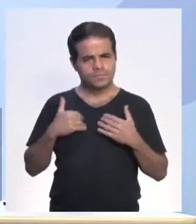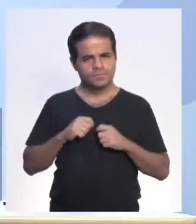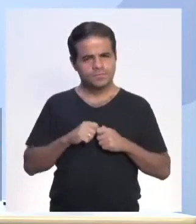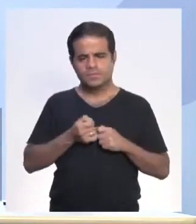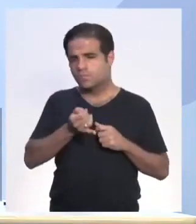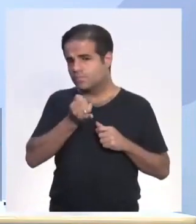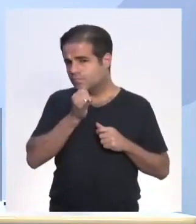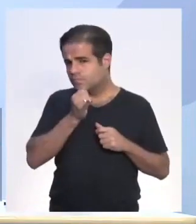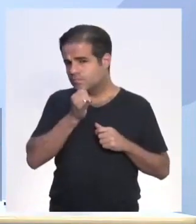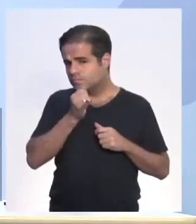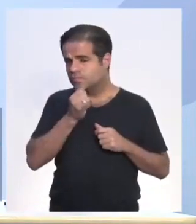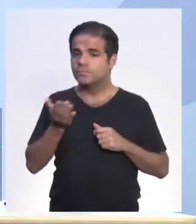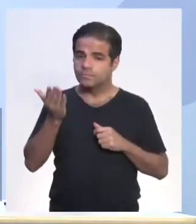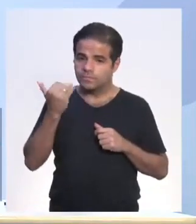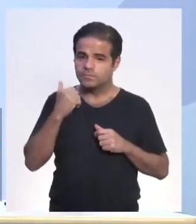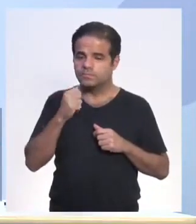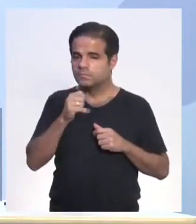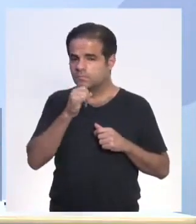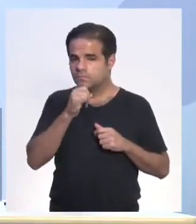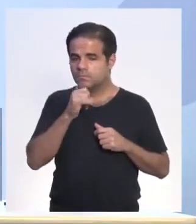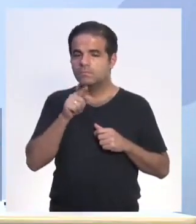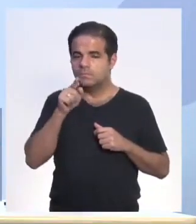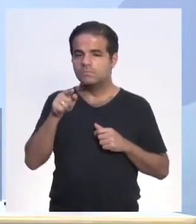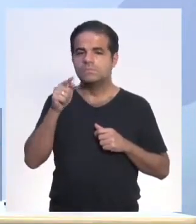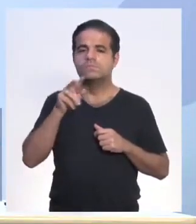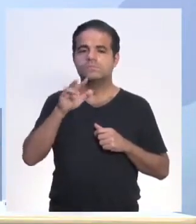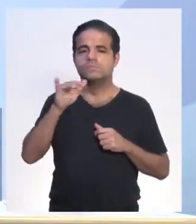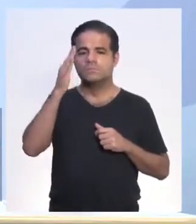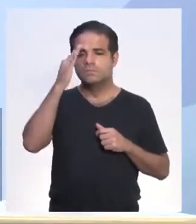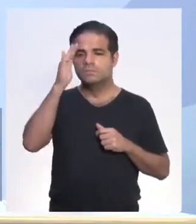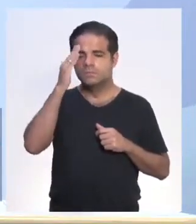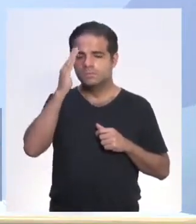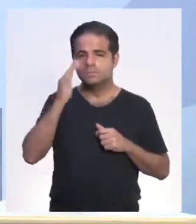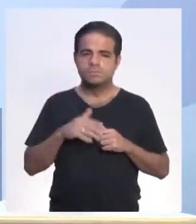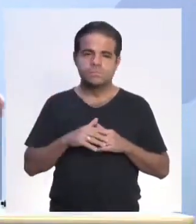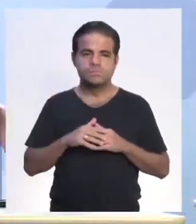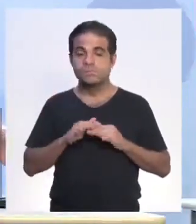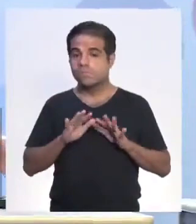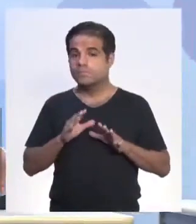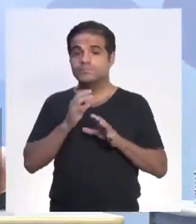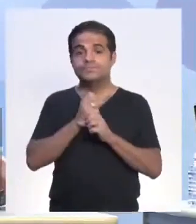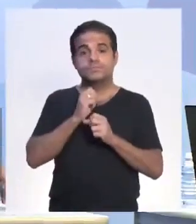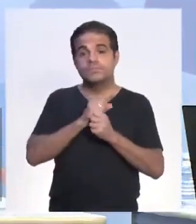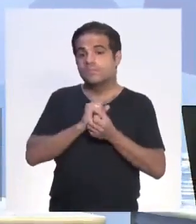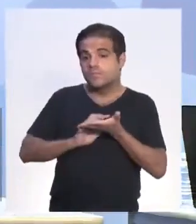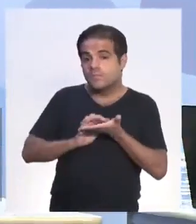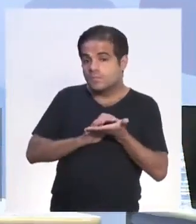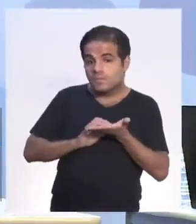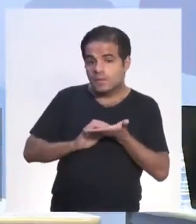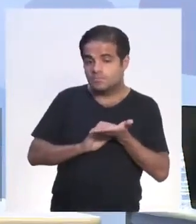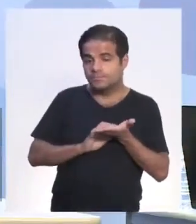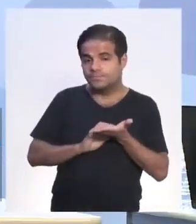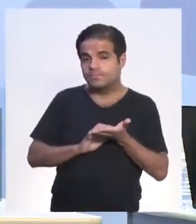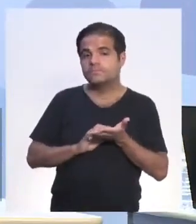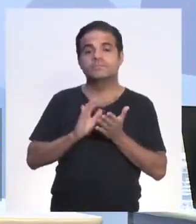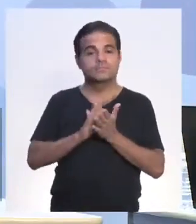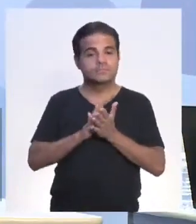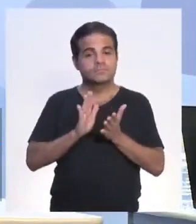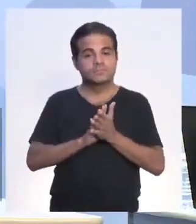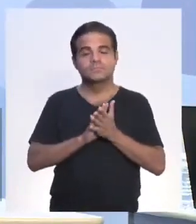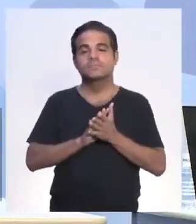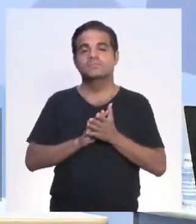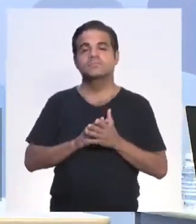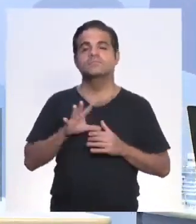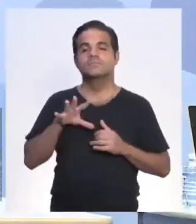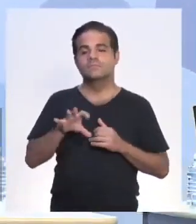um exemplo? Vamos? Que aí você vai entender. Só que calculadora na mão. Pegaram